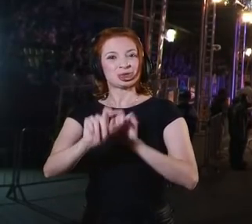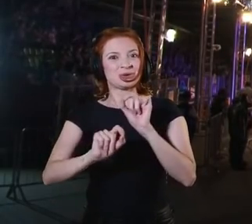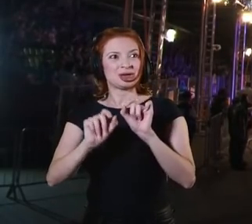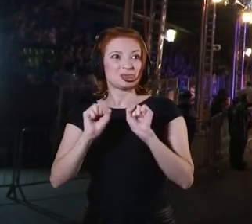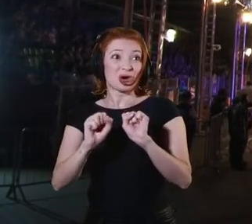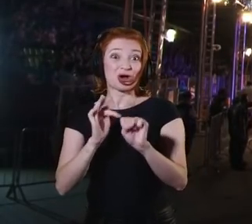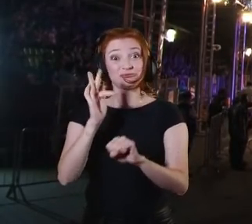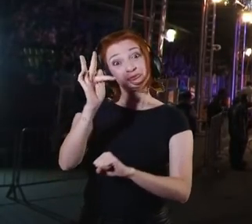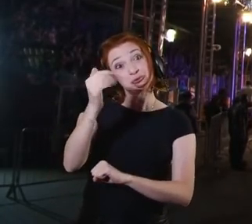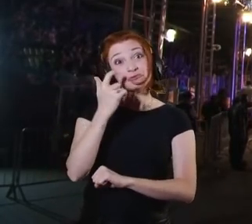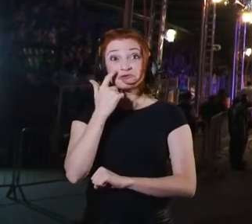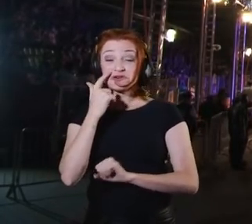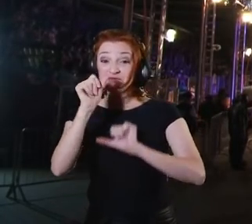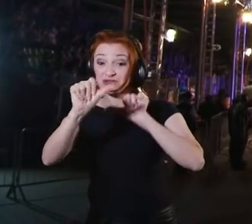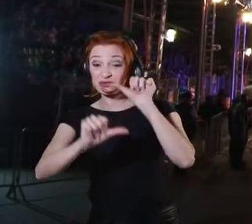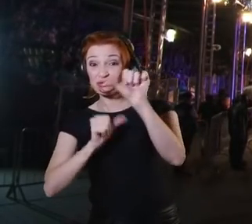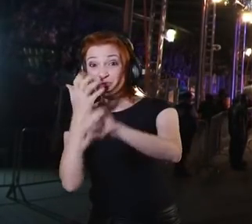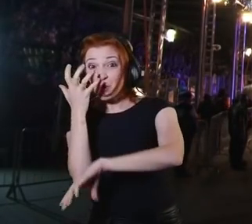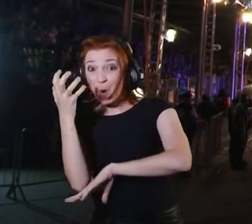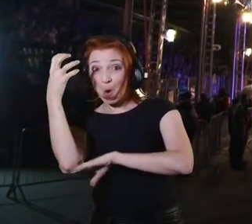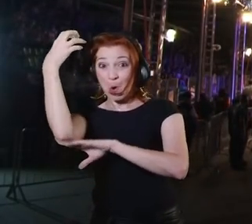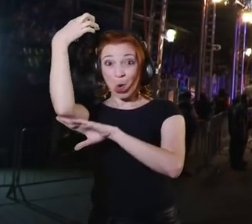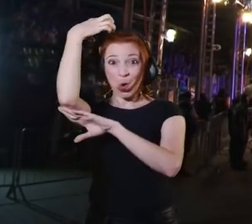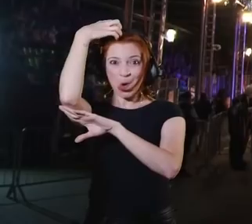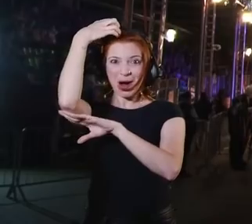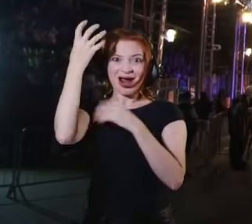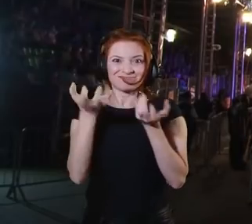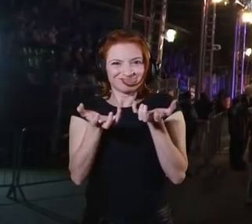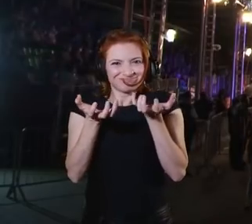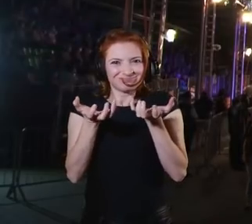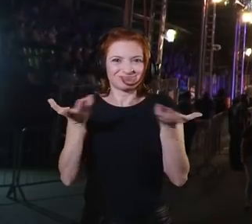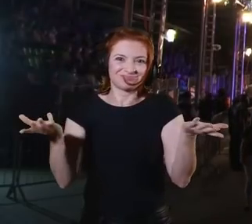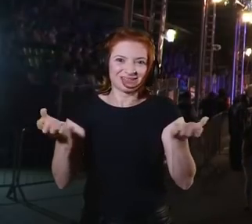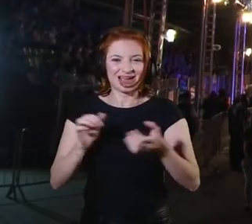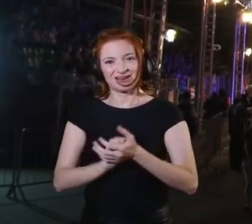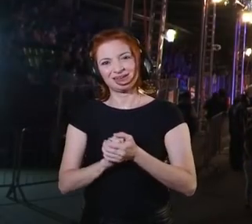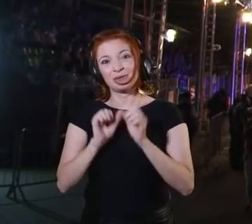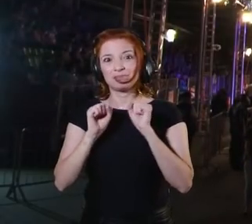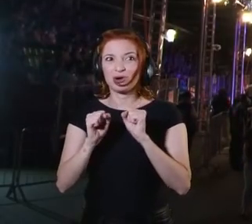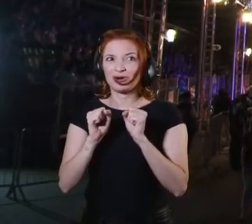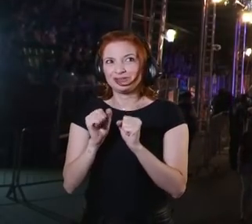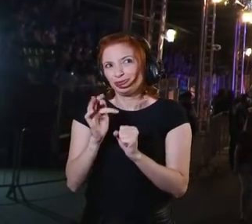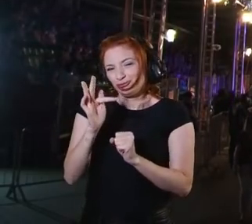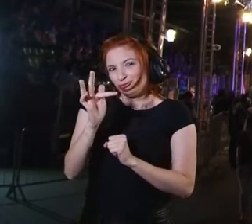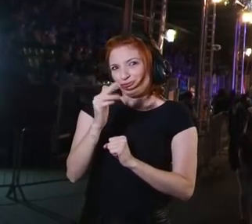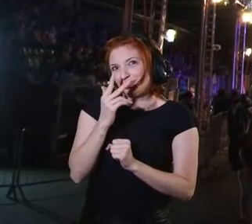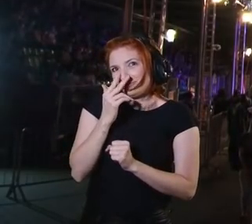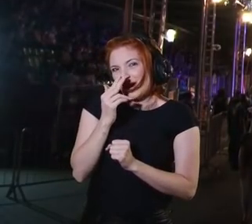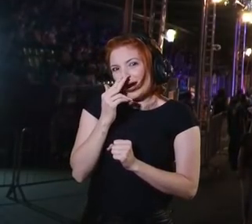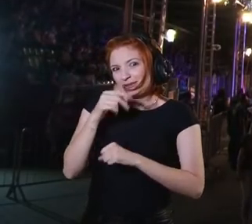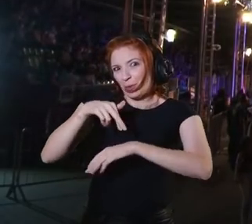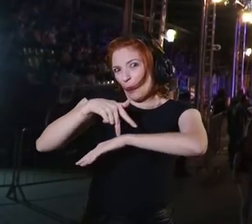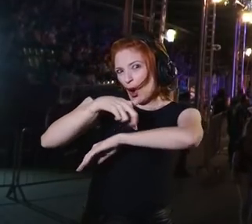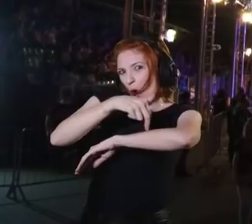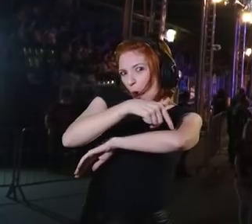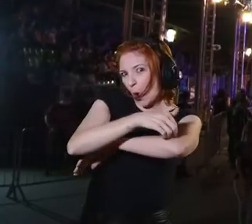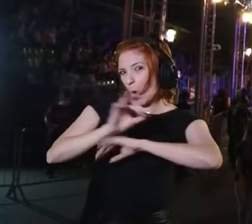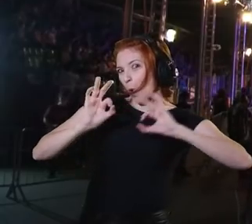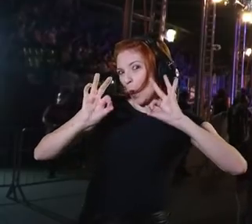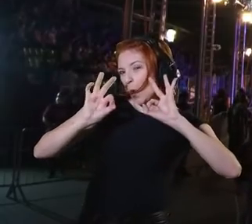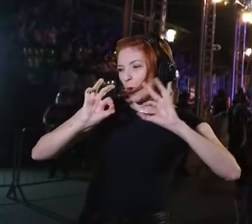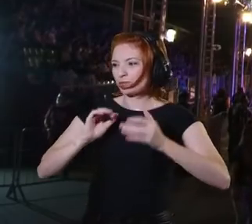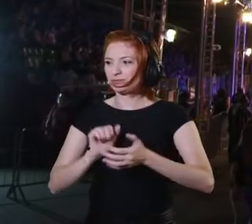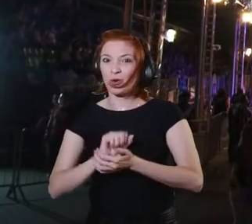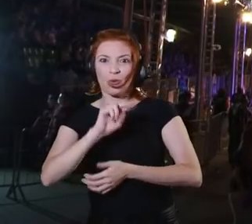de um tempo no futuro, né? Para também aí, quem sabe, não temos Gisele Bündchen. Talvez, né? Ou